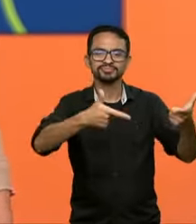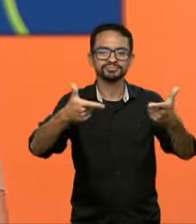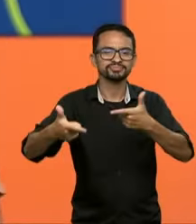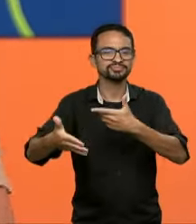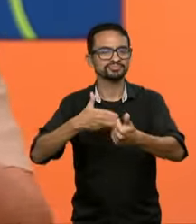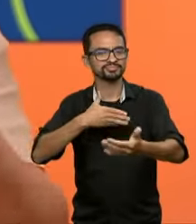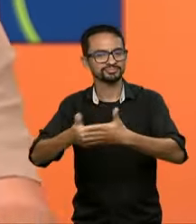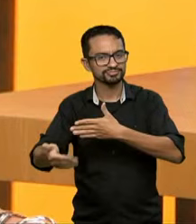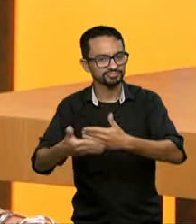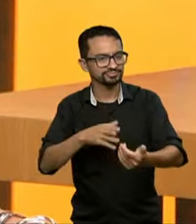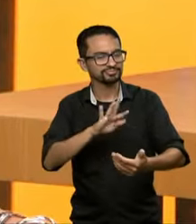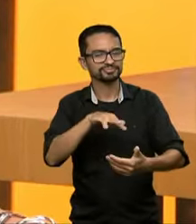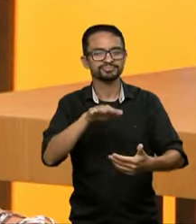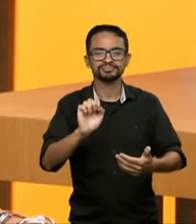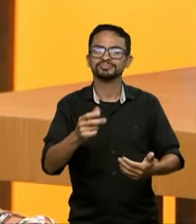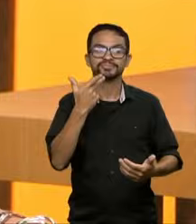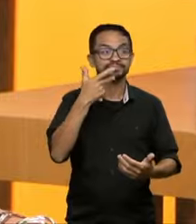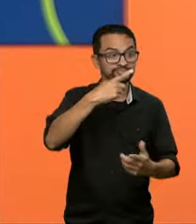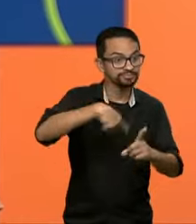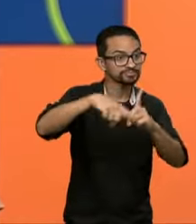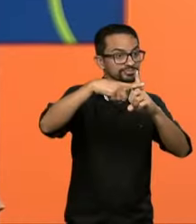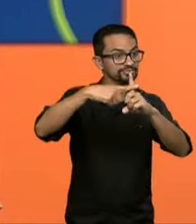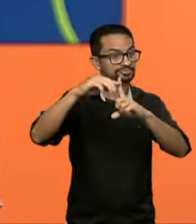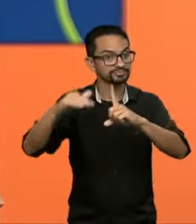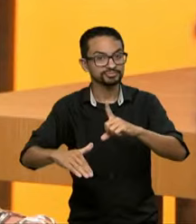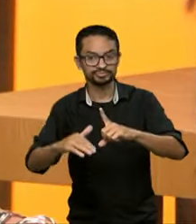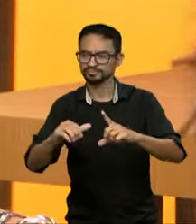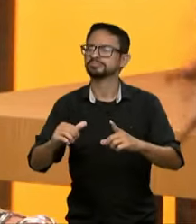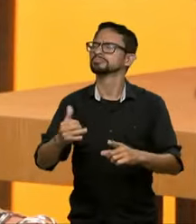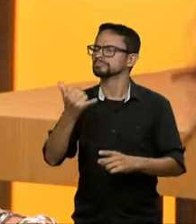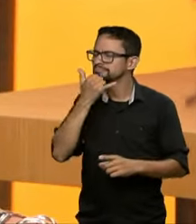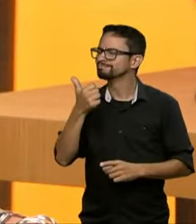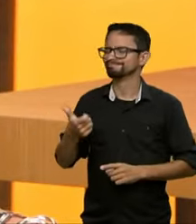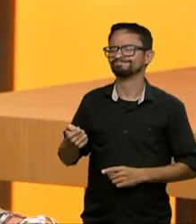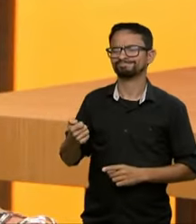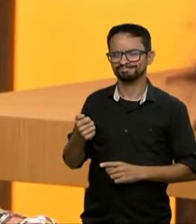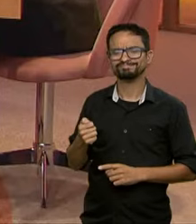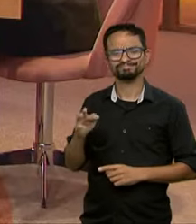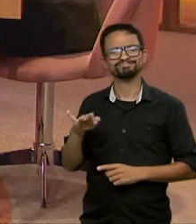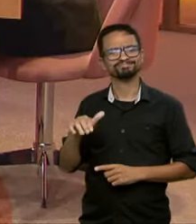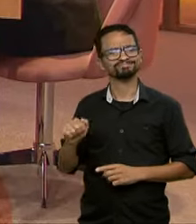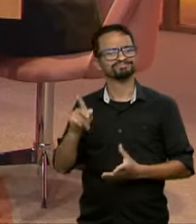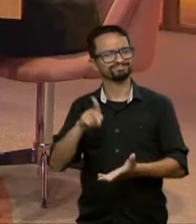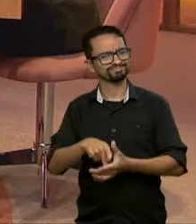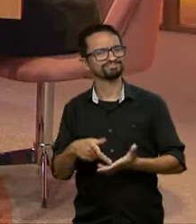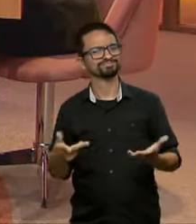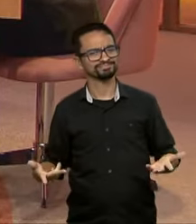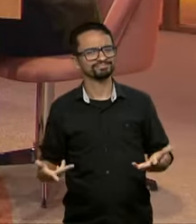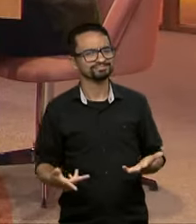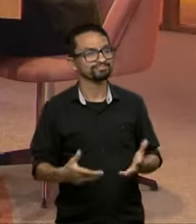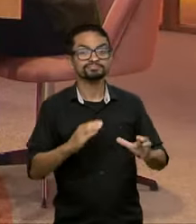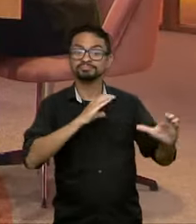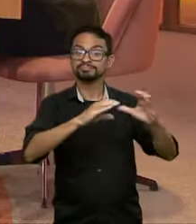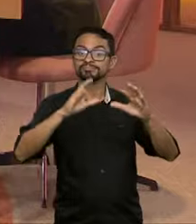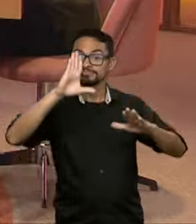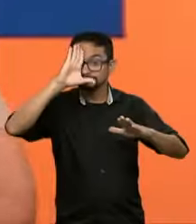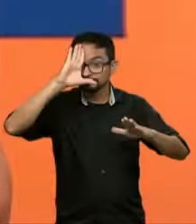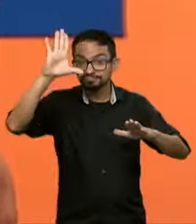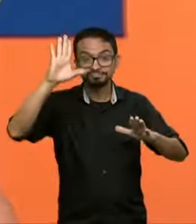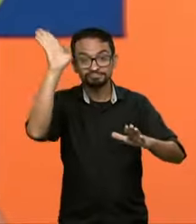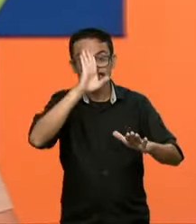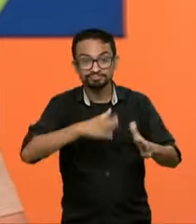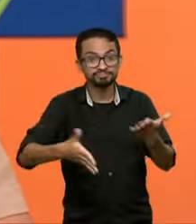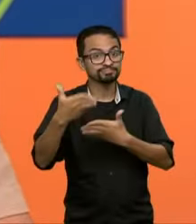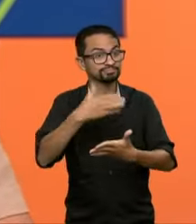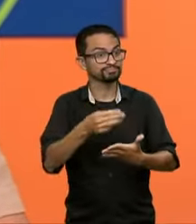de vaidade, de quem fala mais, quem fala. Você é uma mulher foda. Obrigada. Aí, uma das maiores comunicadoras do Brasil. E aí, a gente passou por um processo, trabalhou